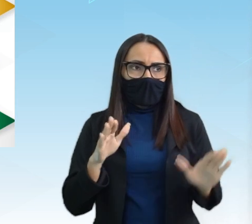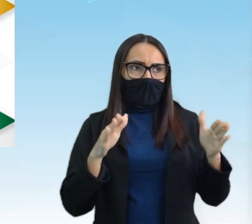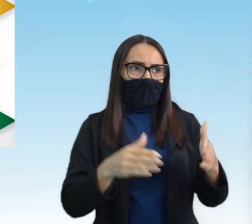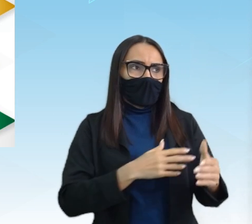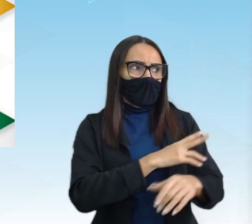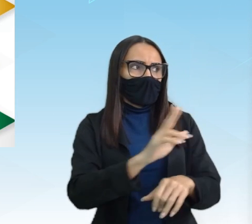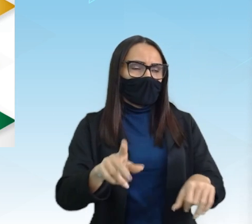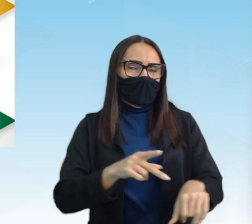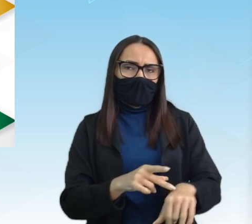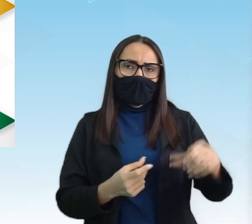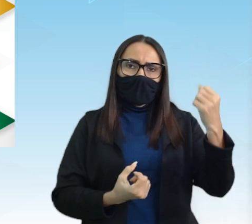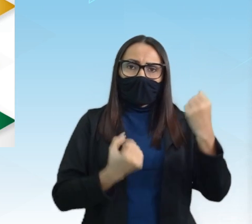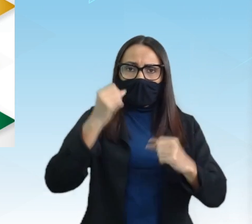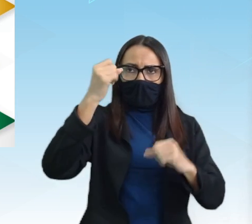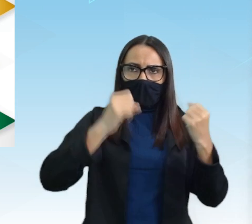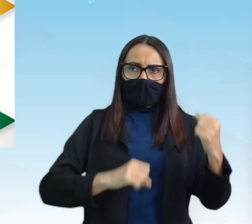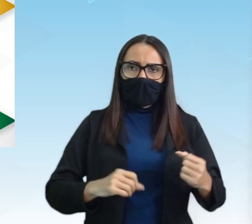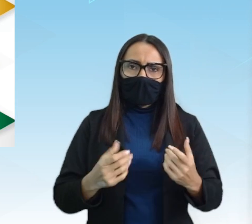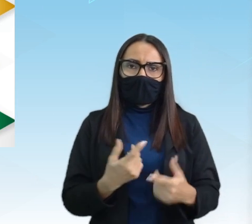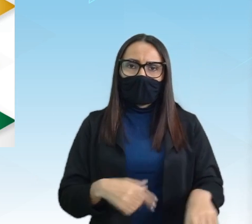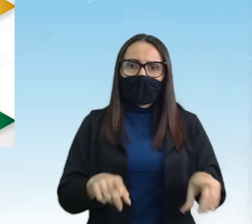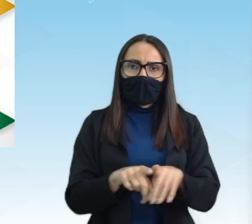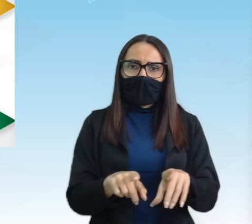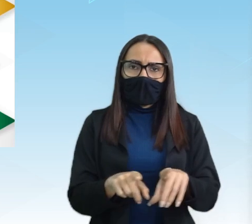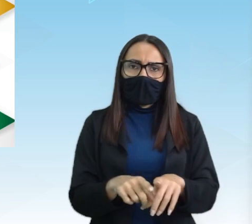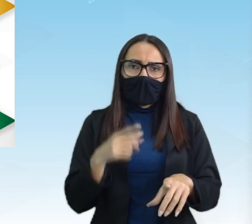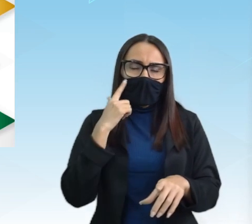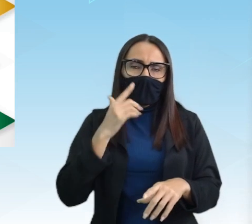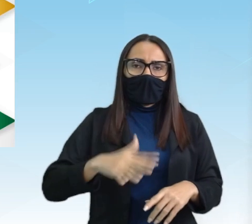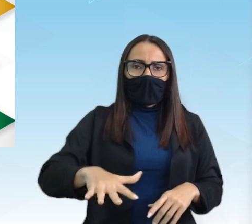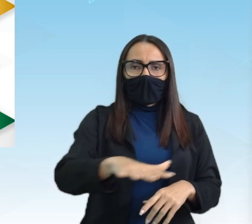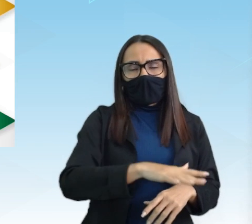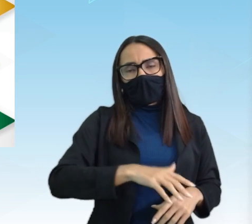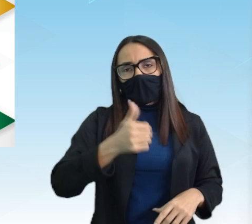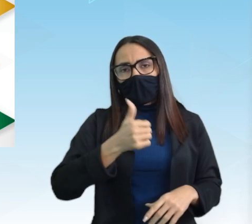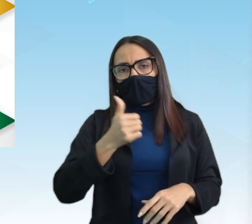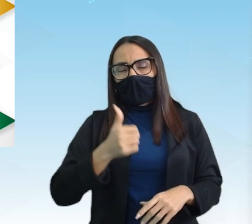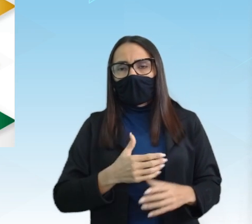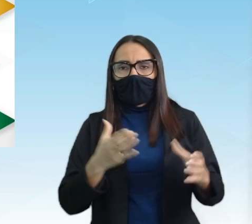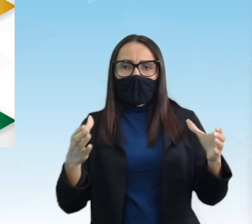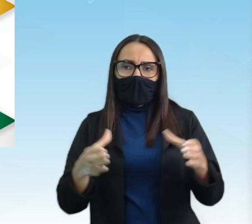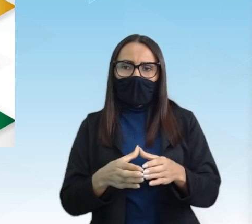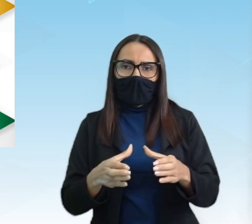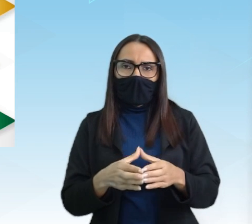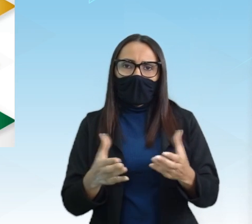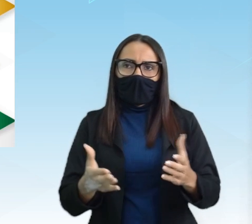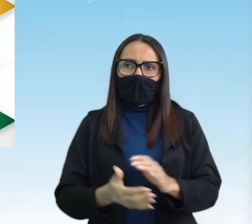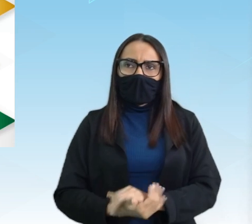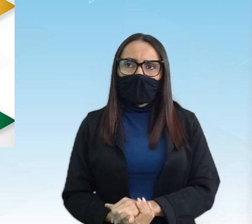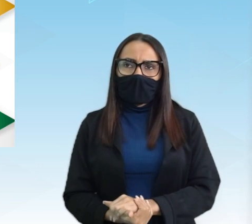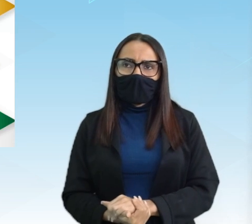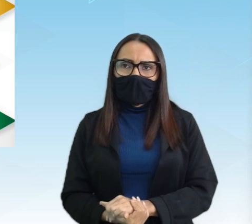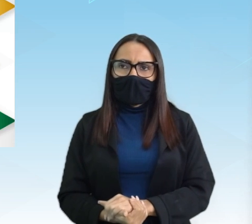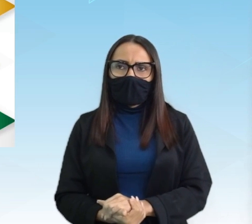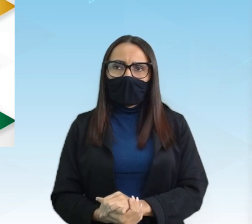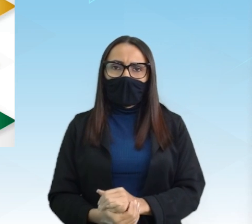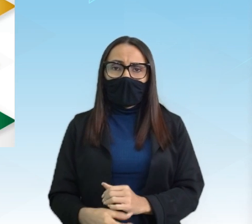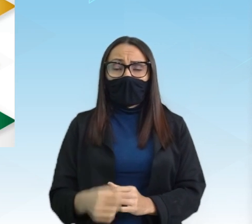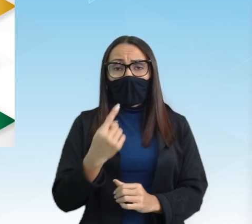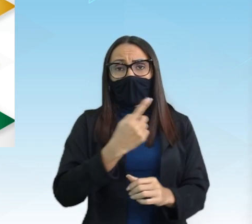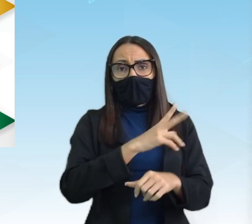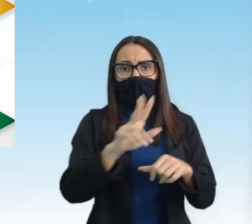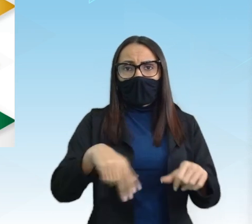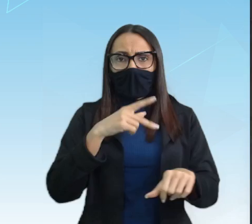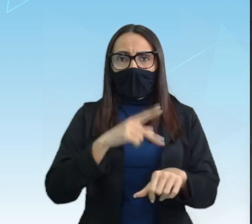países industrializados. Ao mesmo tempo, ocupa um dos primeiros lugares de produção agrícola e pecuária. Então, ele é um dos